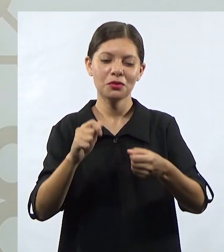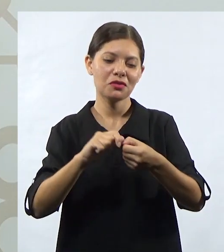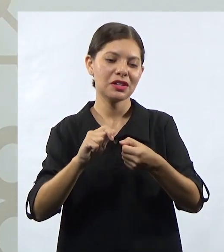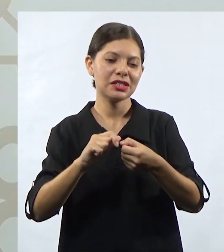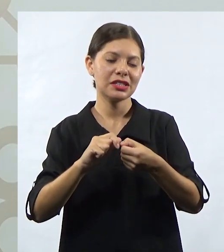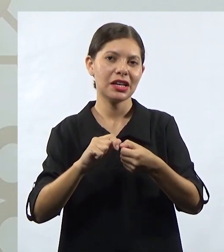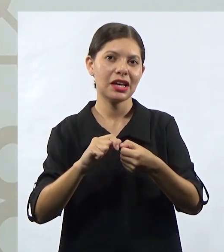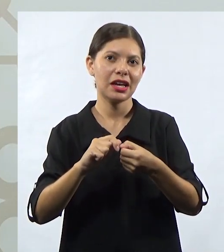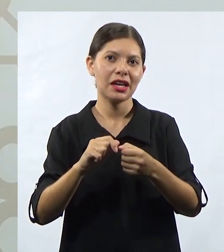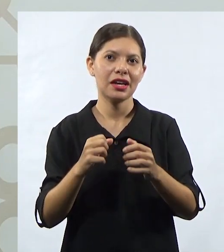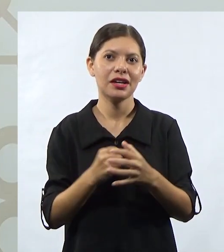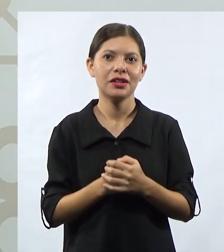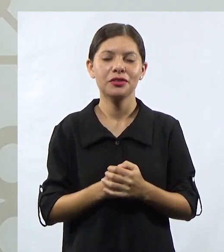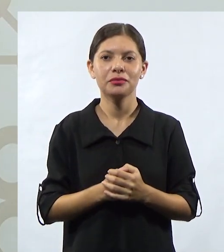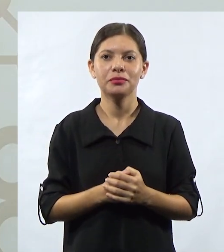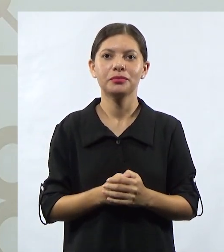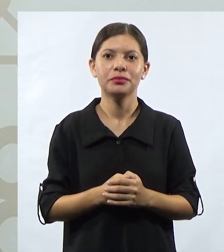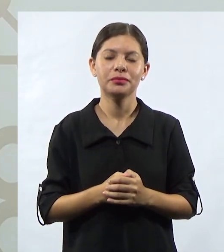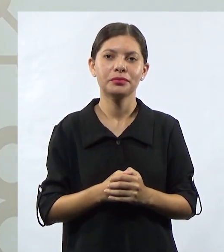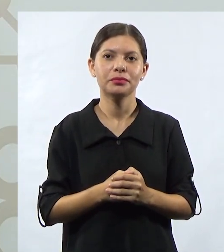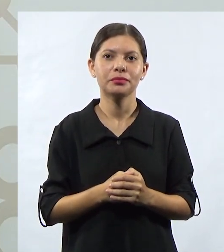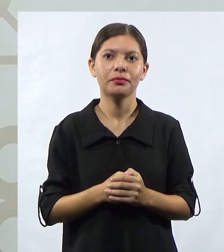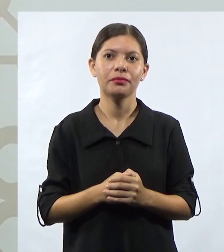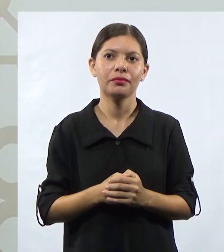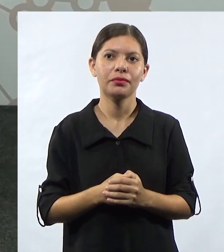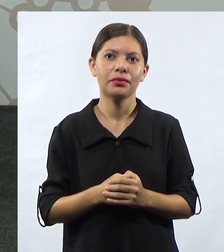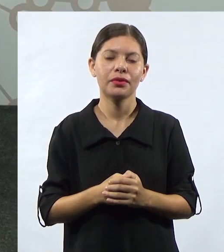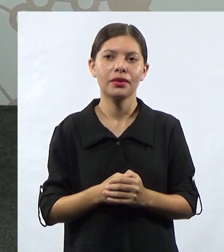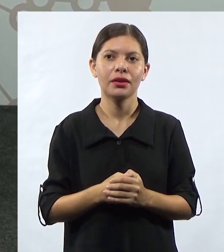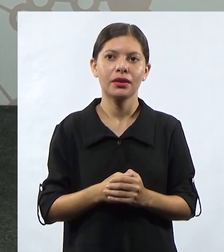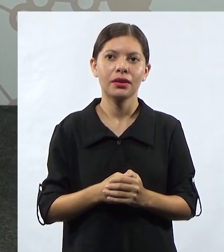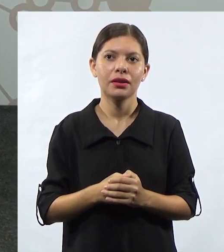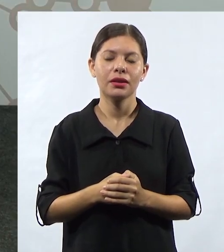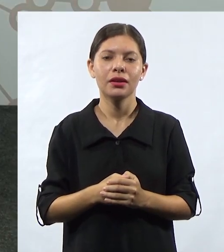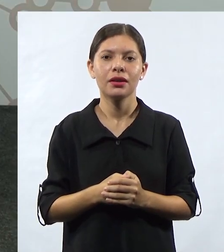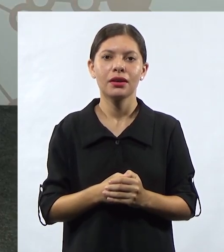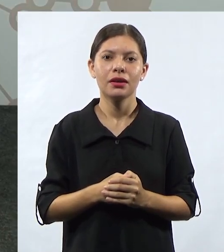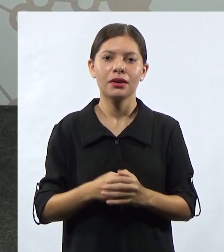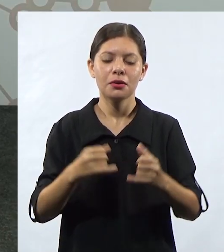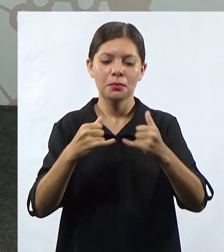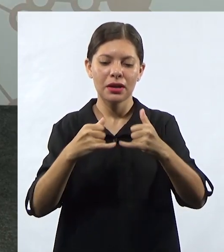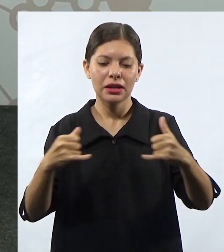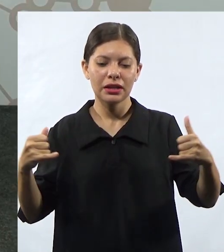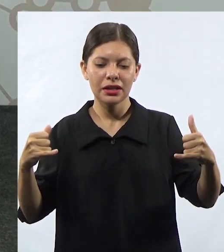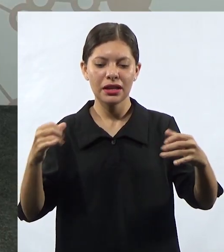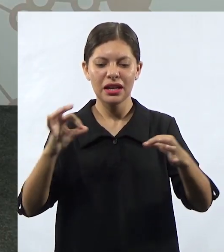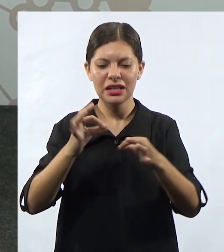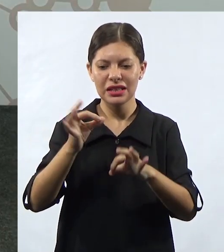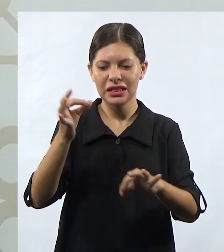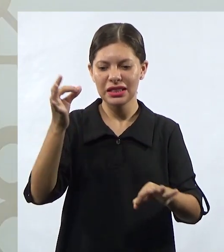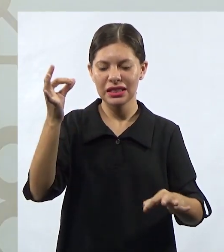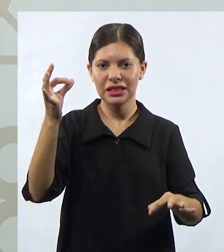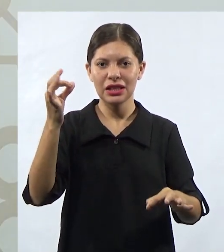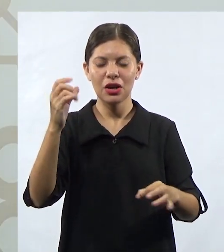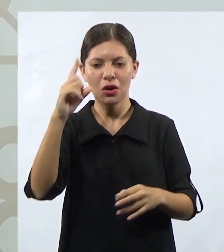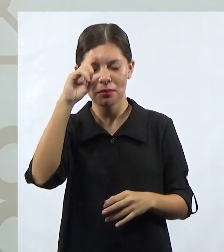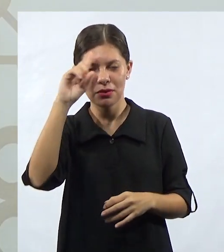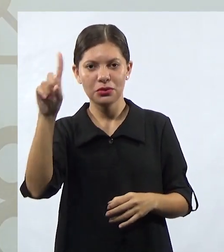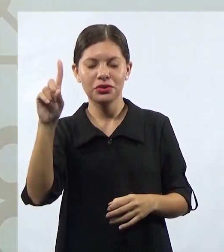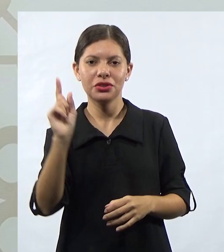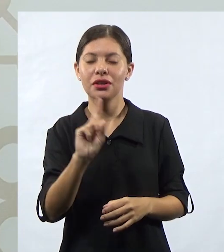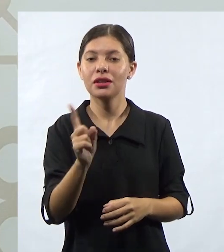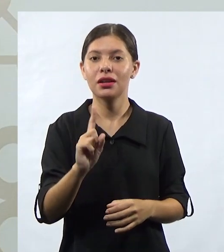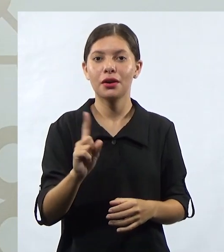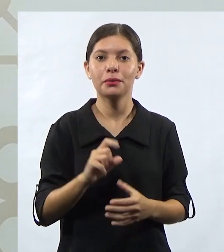a cada 1 segundo. Né? Aí vai ficar uma linha enorme. Vai ficar uma linha enorme de um dia, né? Então, eu tenho que destacar.